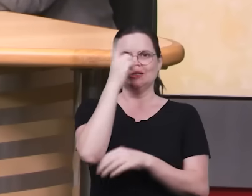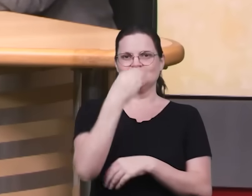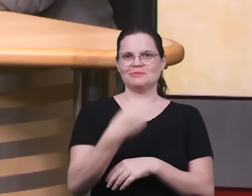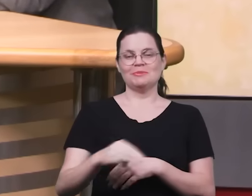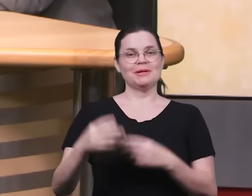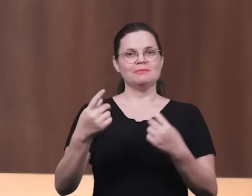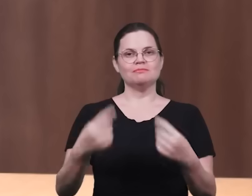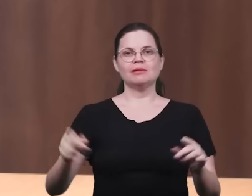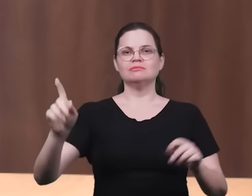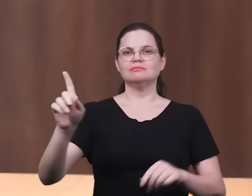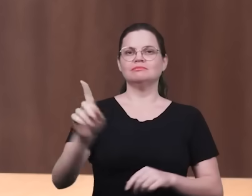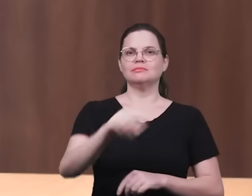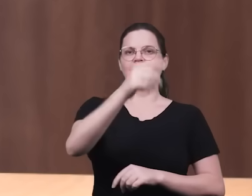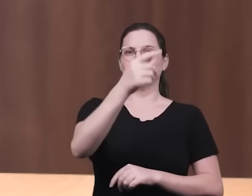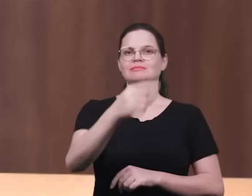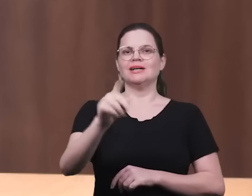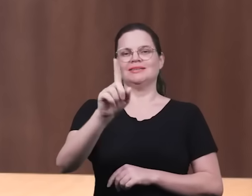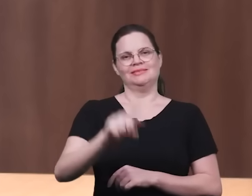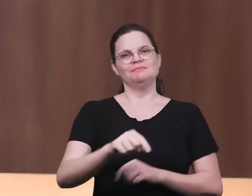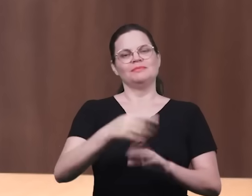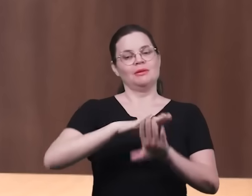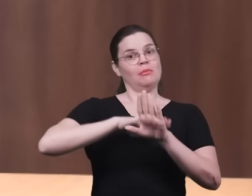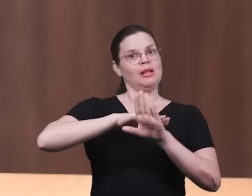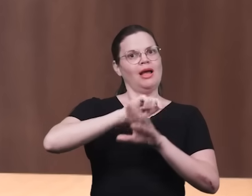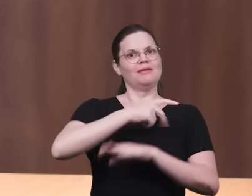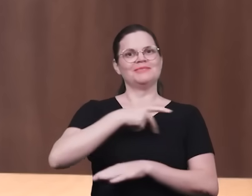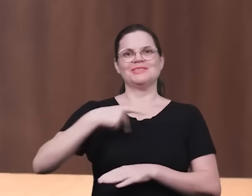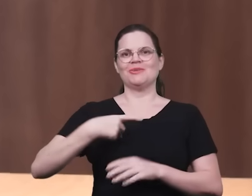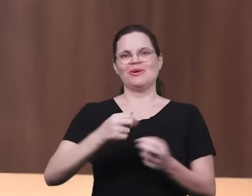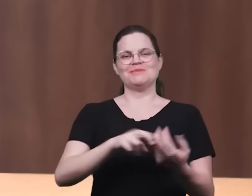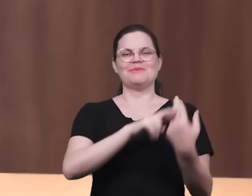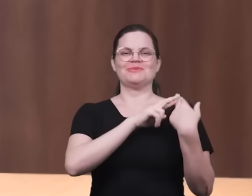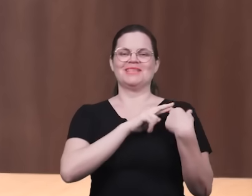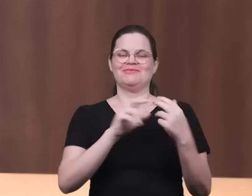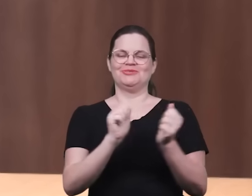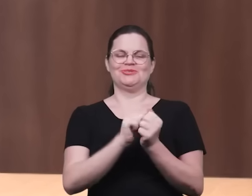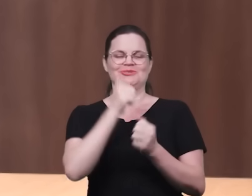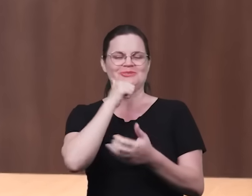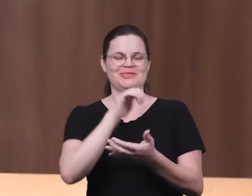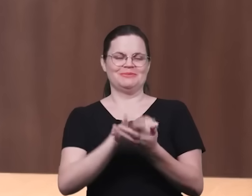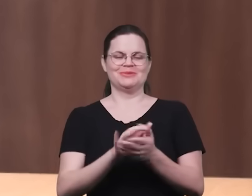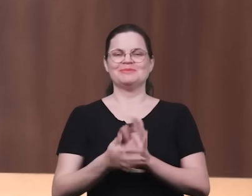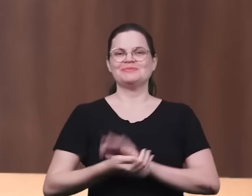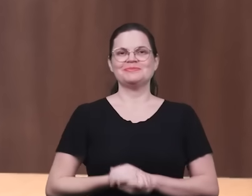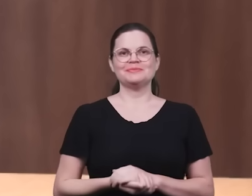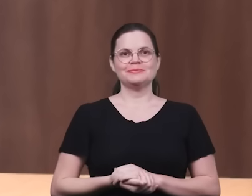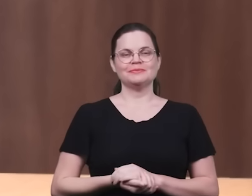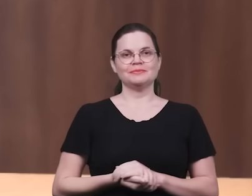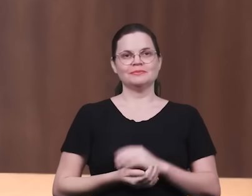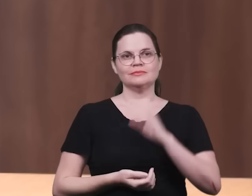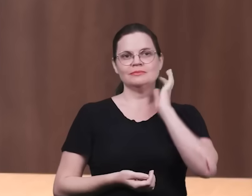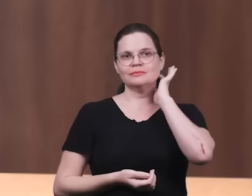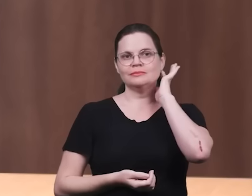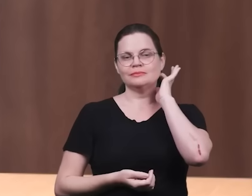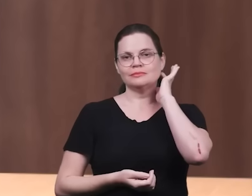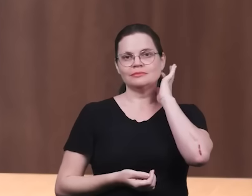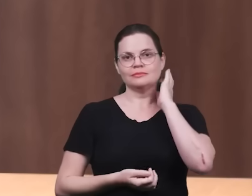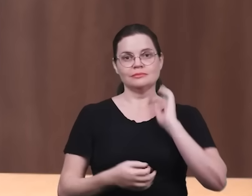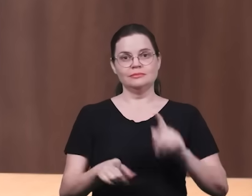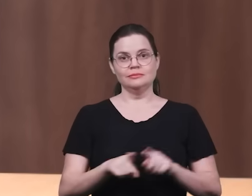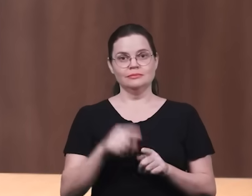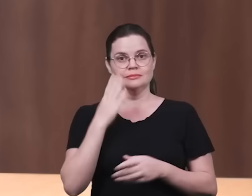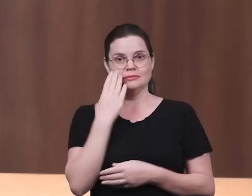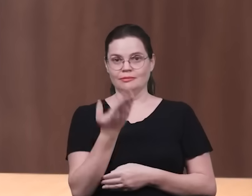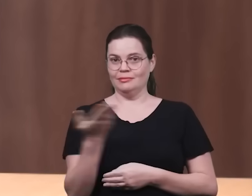aquele trabalho gigantesco é o pastor Marcelo Ferreira, juntamente com sua esposa. E